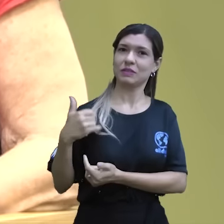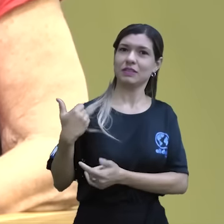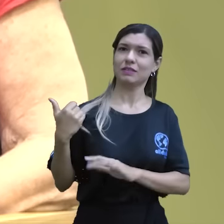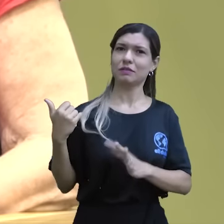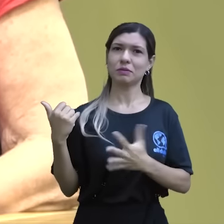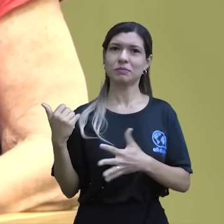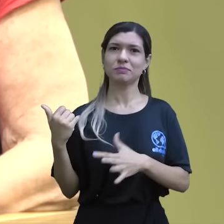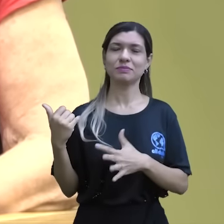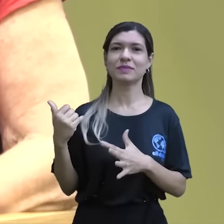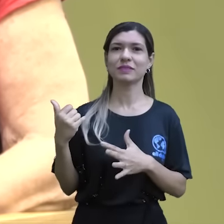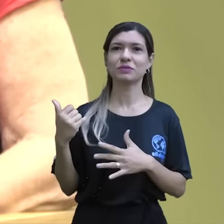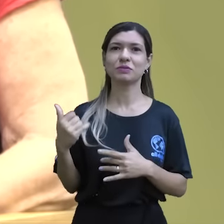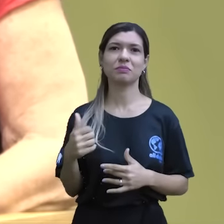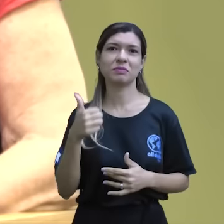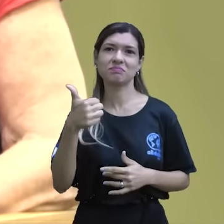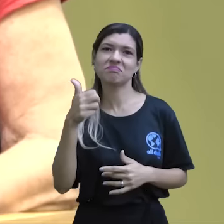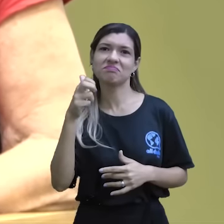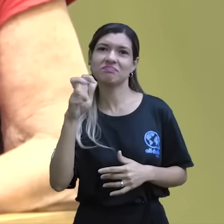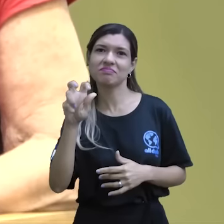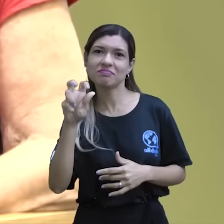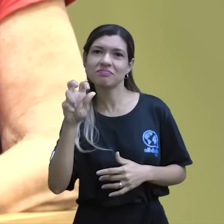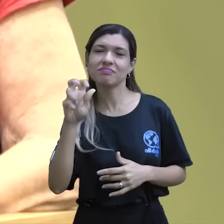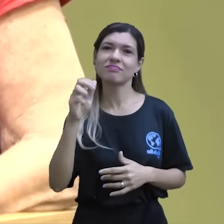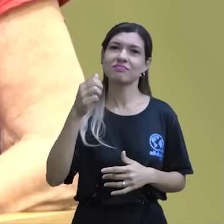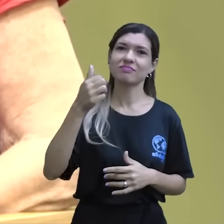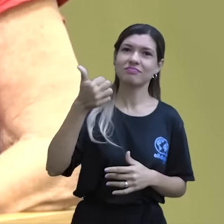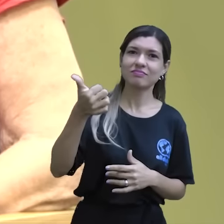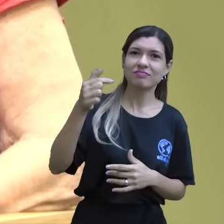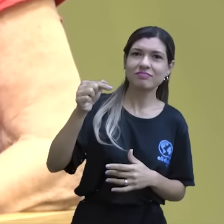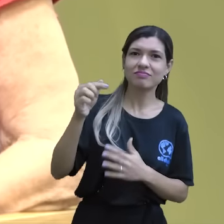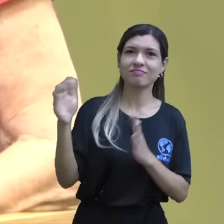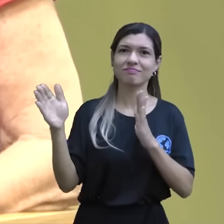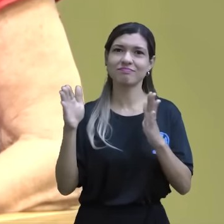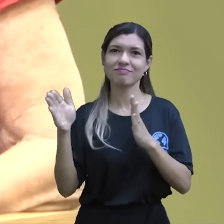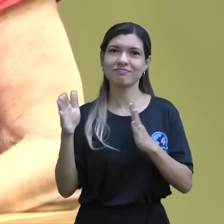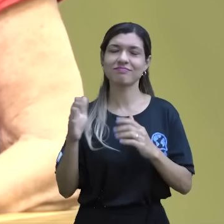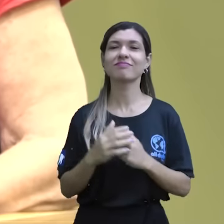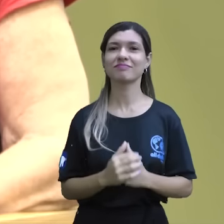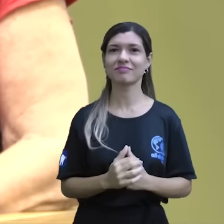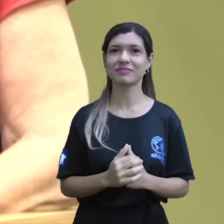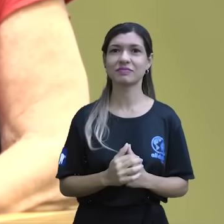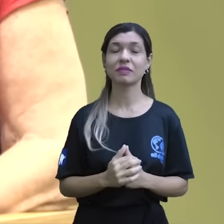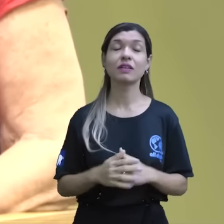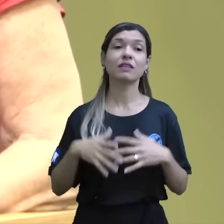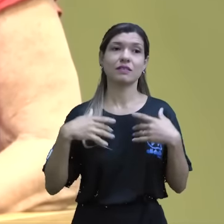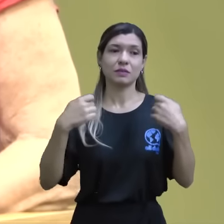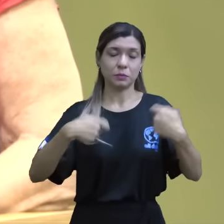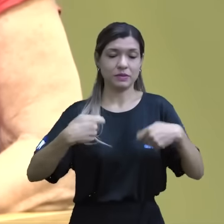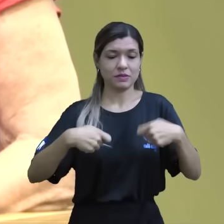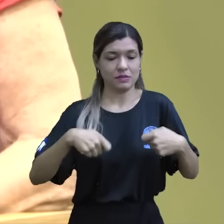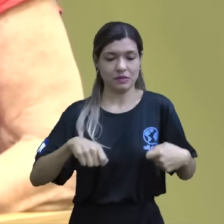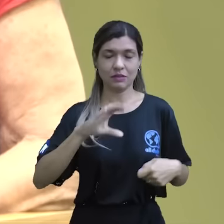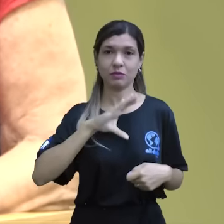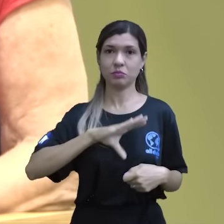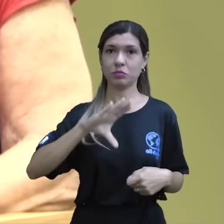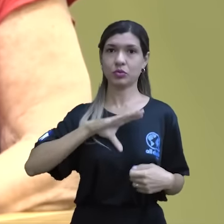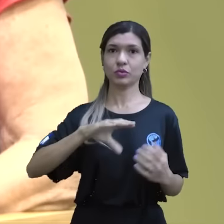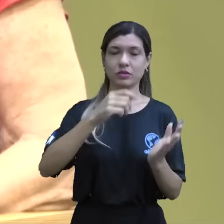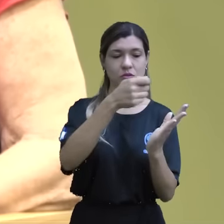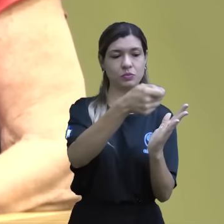eu me lembro muito que eu fui lá no Tempo Brasileiro, que era a editora que ele tinha, para conversar, e levei uma